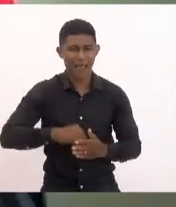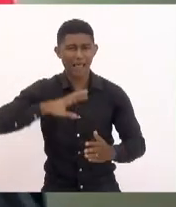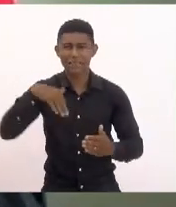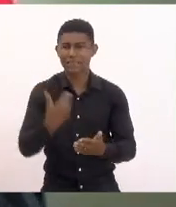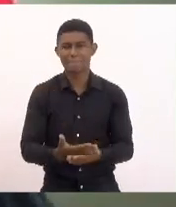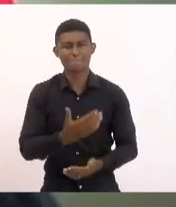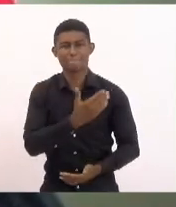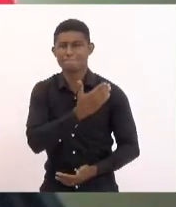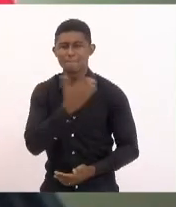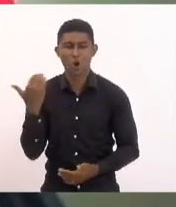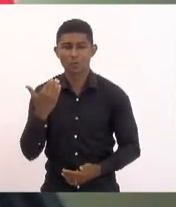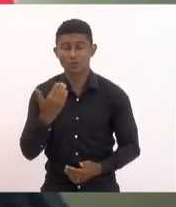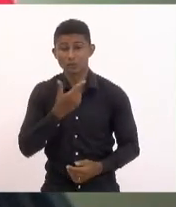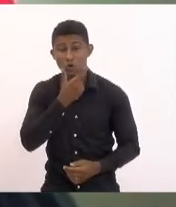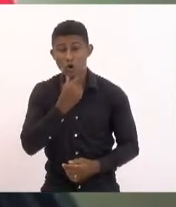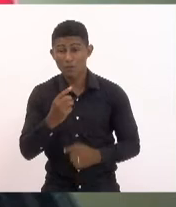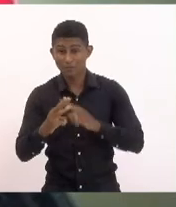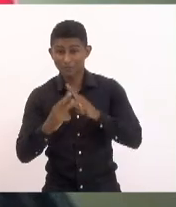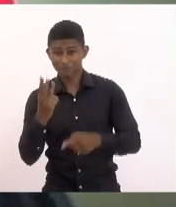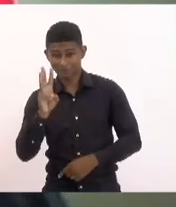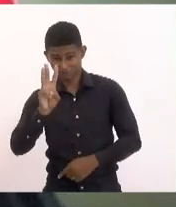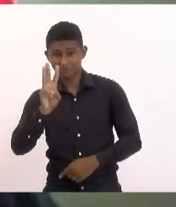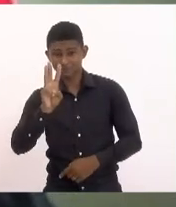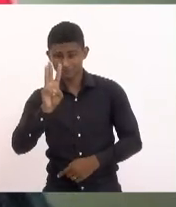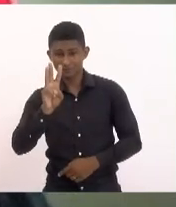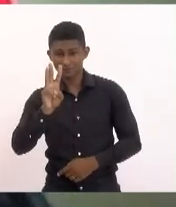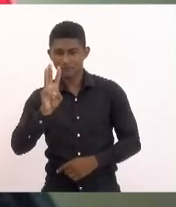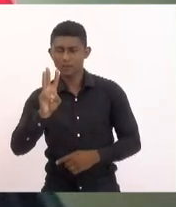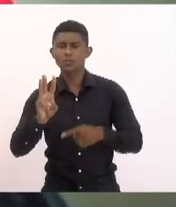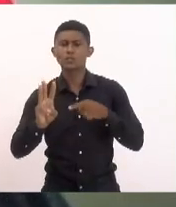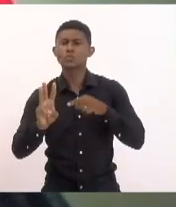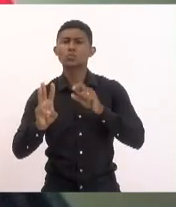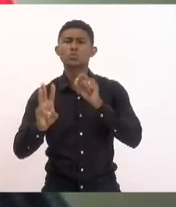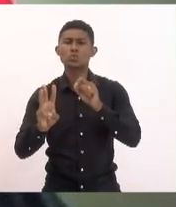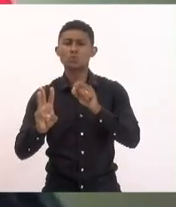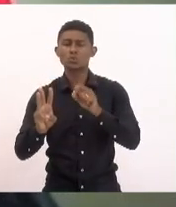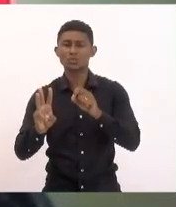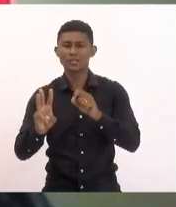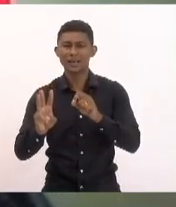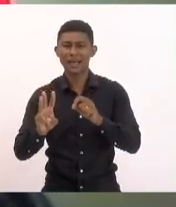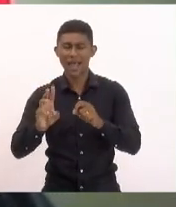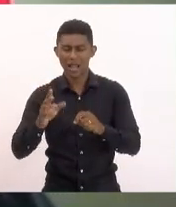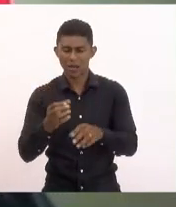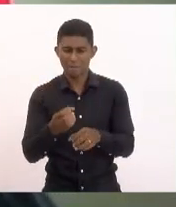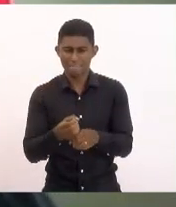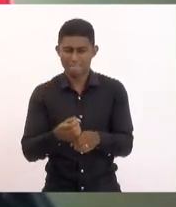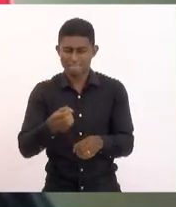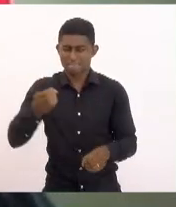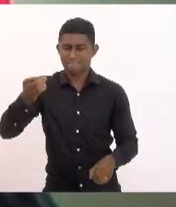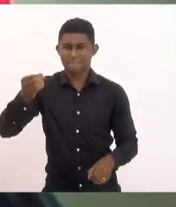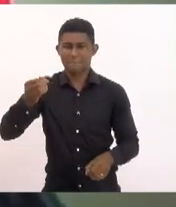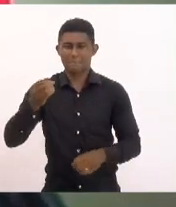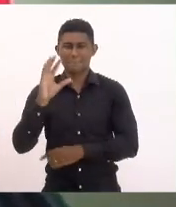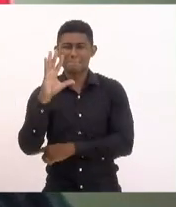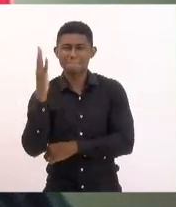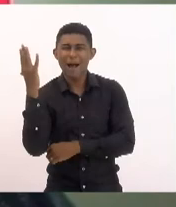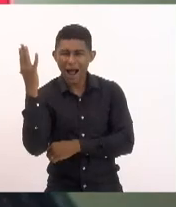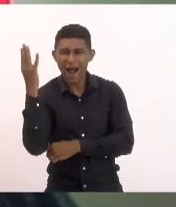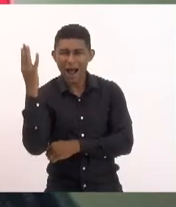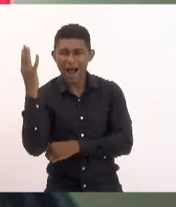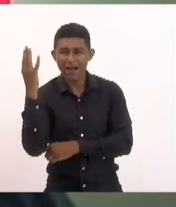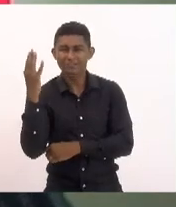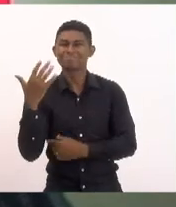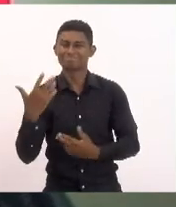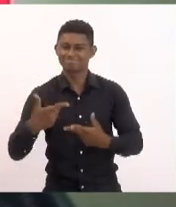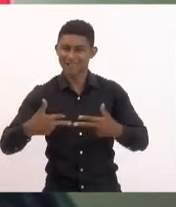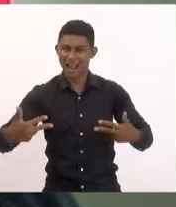né, os homens que o agrediram utilizaram desde um taco de beisebol a pedaços de madeiras e,